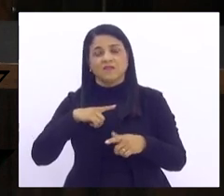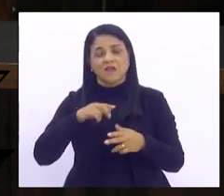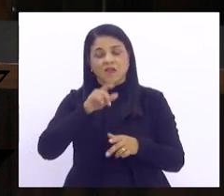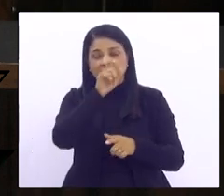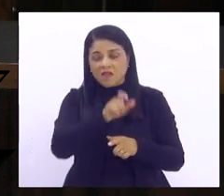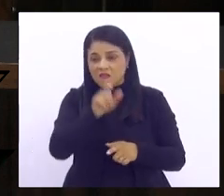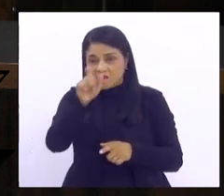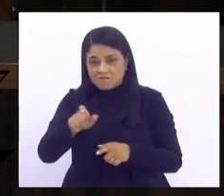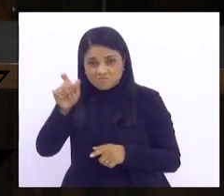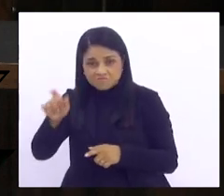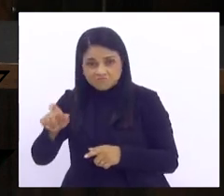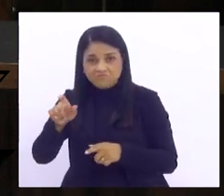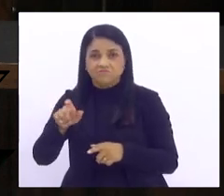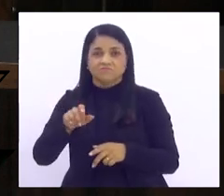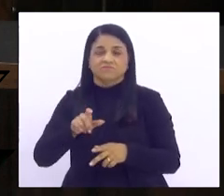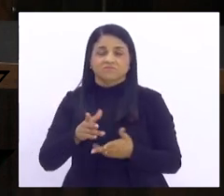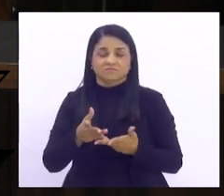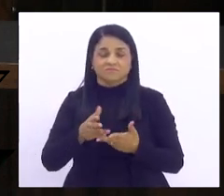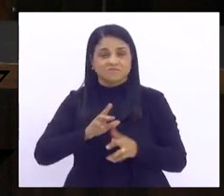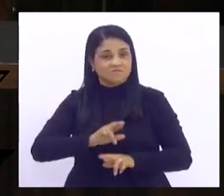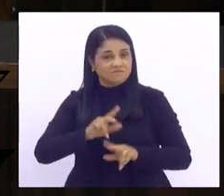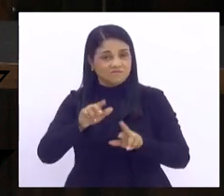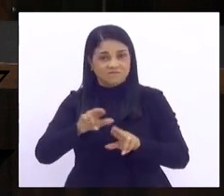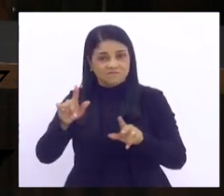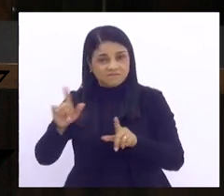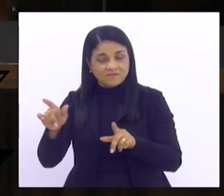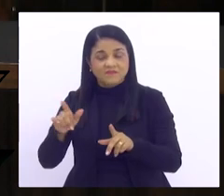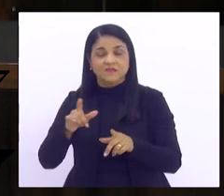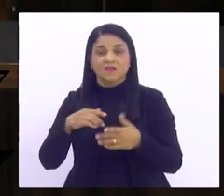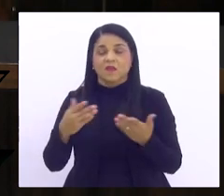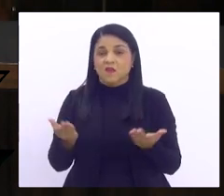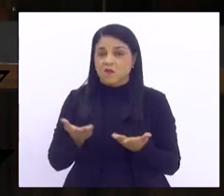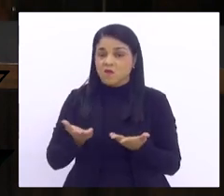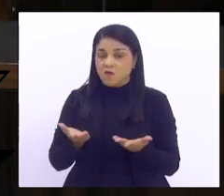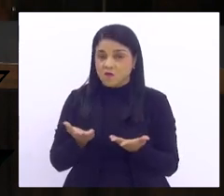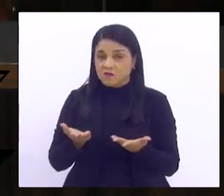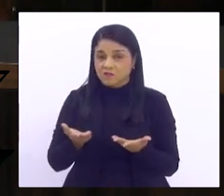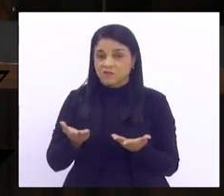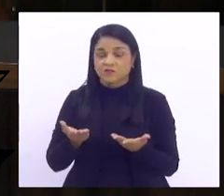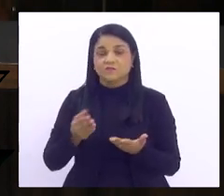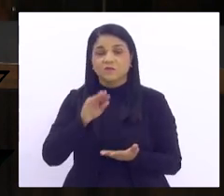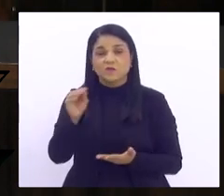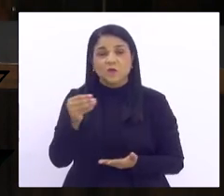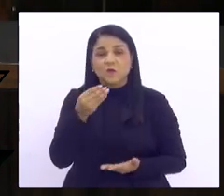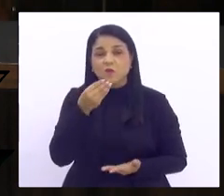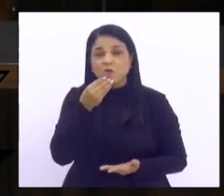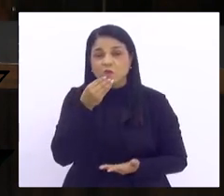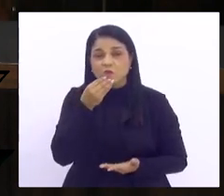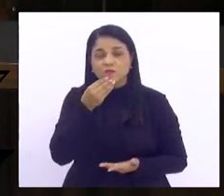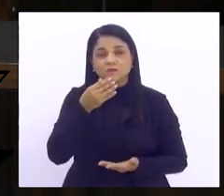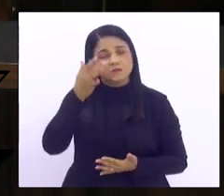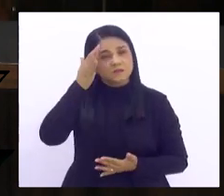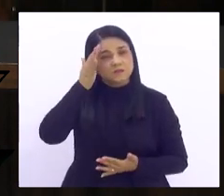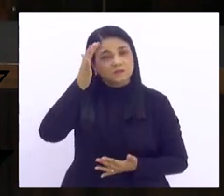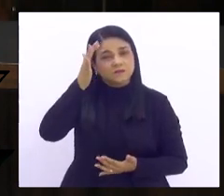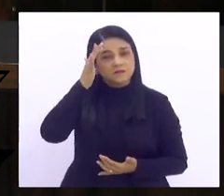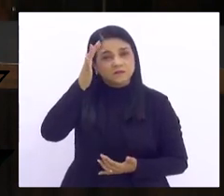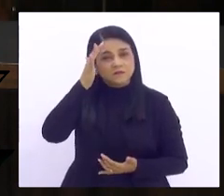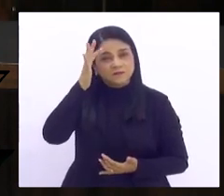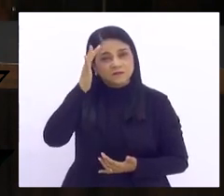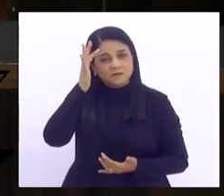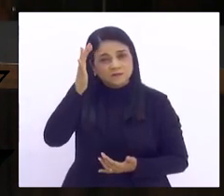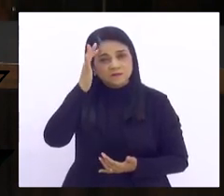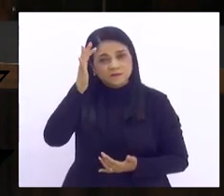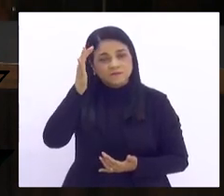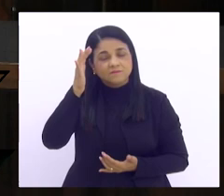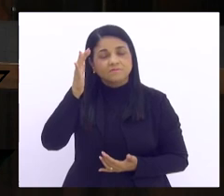indivíduos. Ao longo deste dia, teremos a oportunidade de refletir sobre as